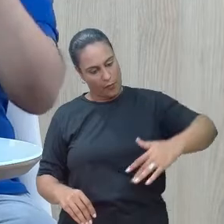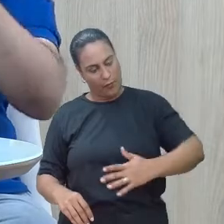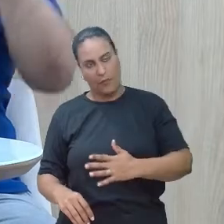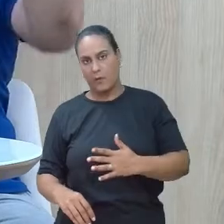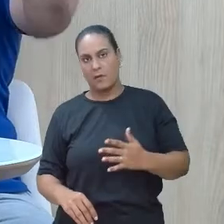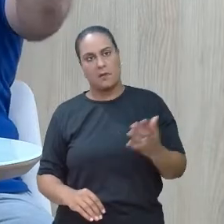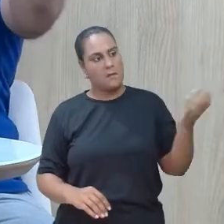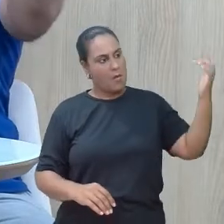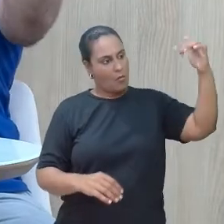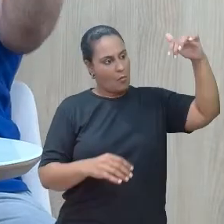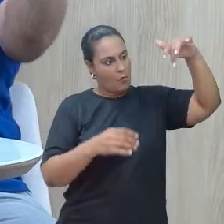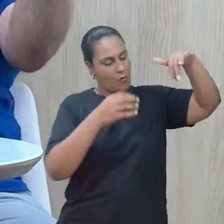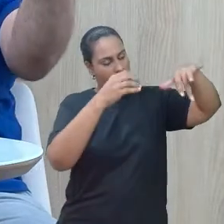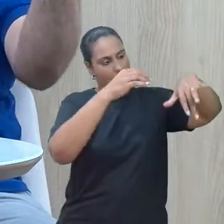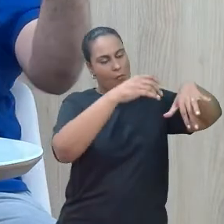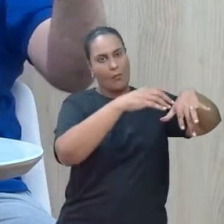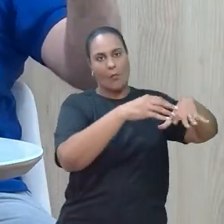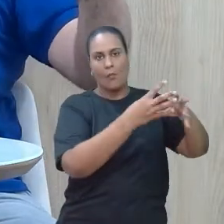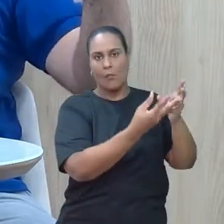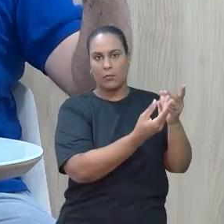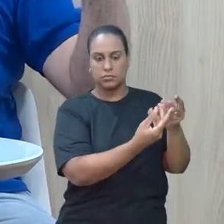bate e penetre e faz com que aquele solo venha a